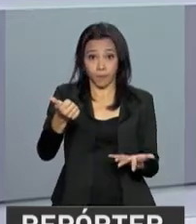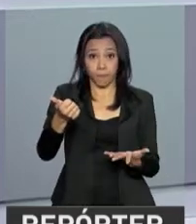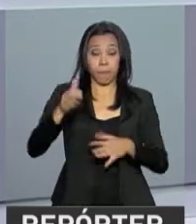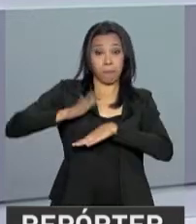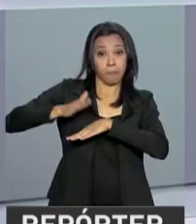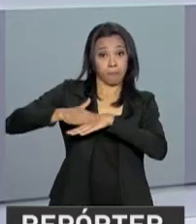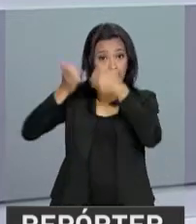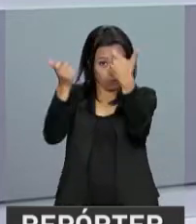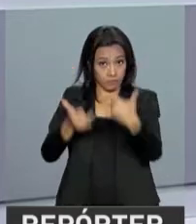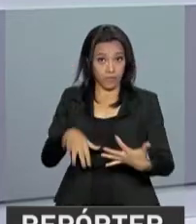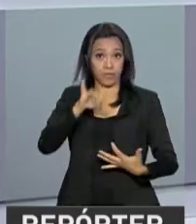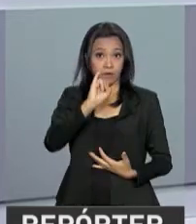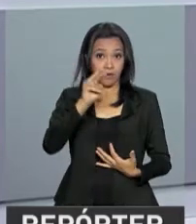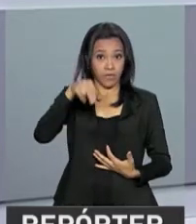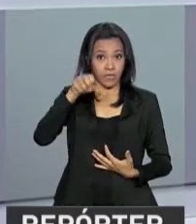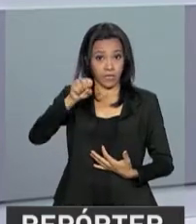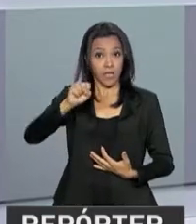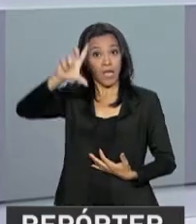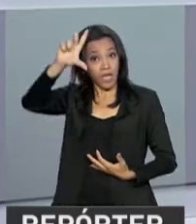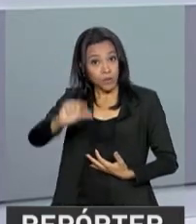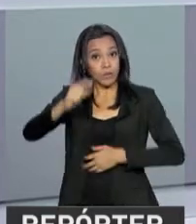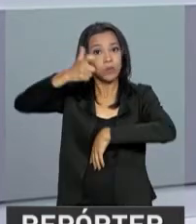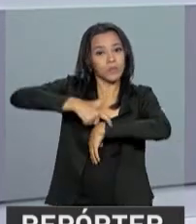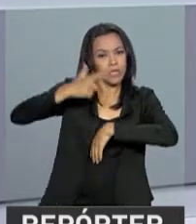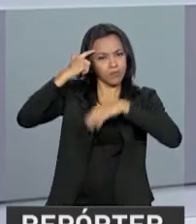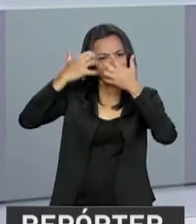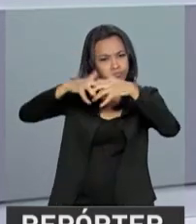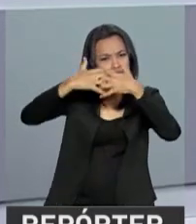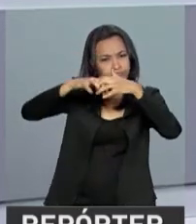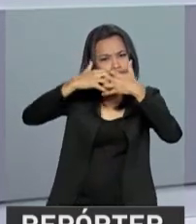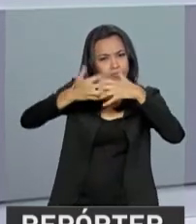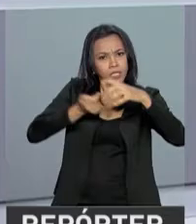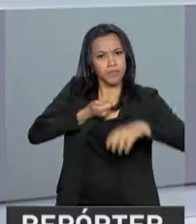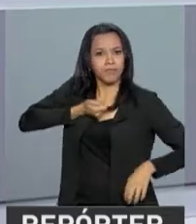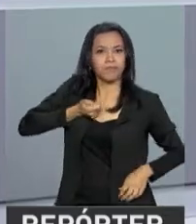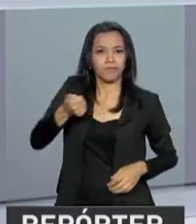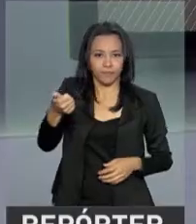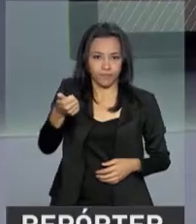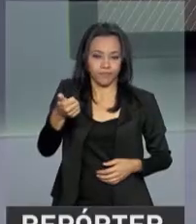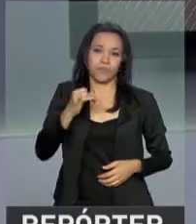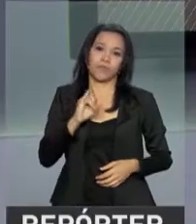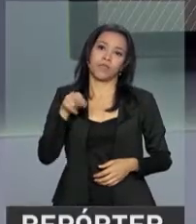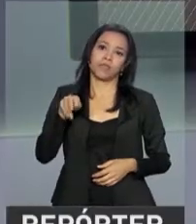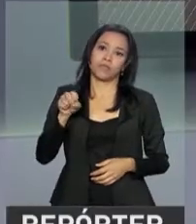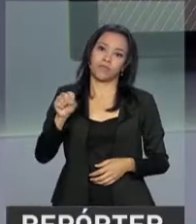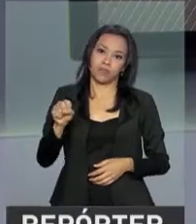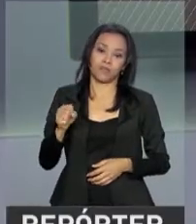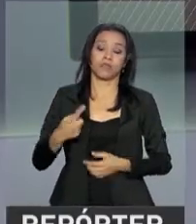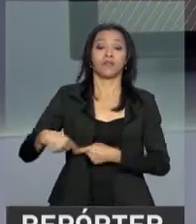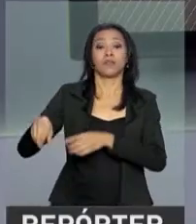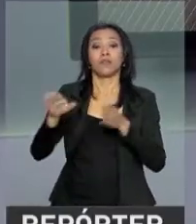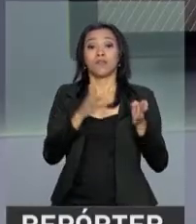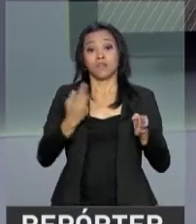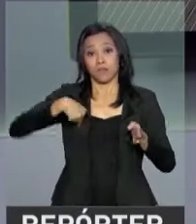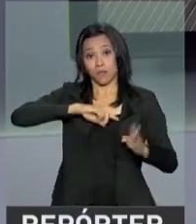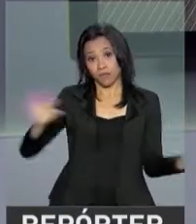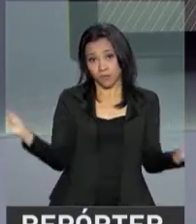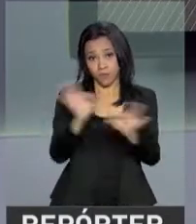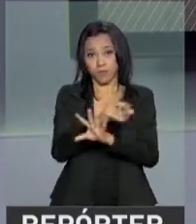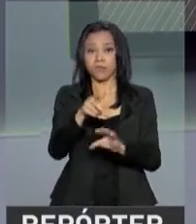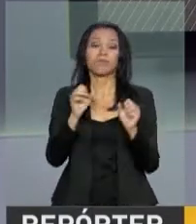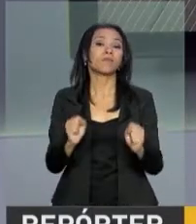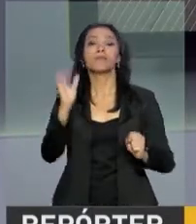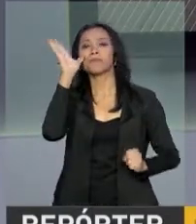o INSS, a medida deve reduzir o tempo de análise e concessão dos benefícios. Nós ficamos por aqui. Você pode rever